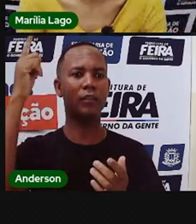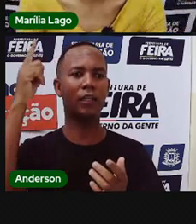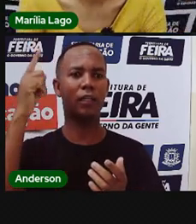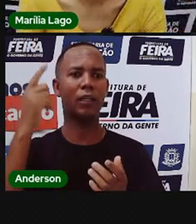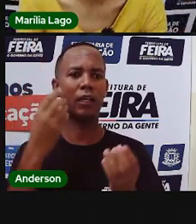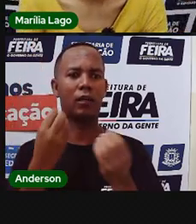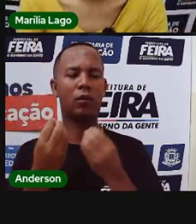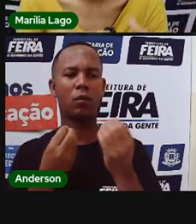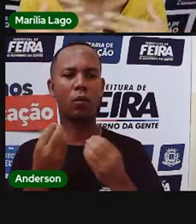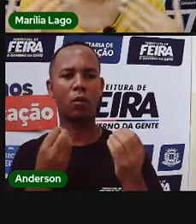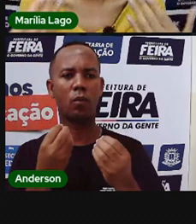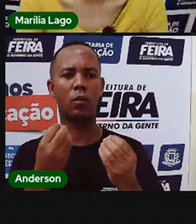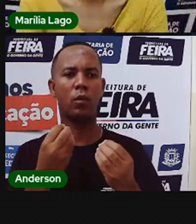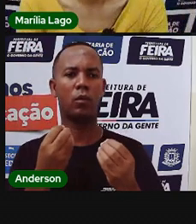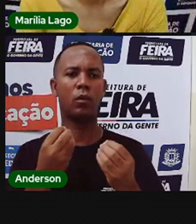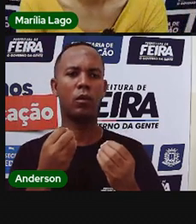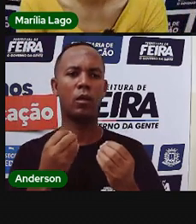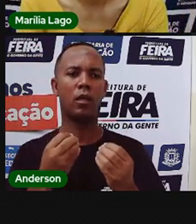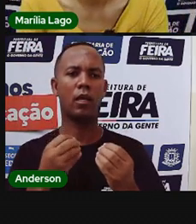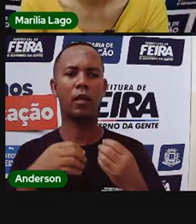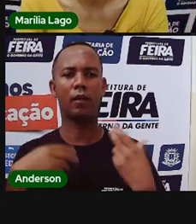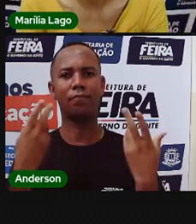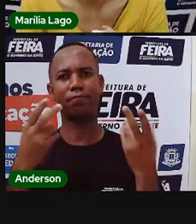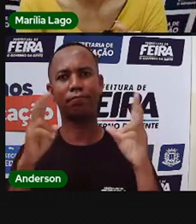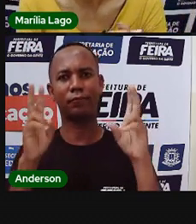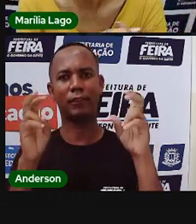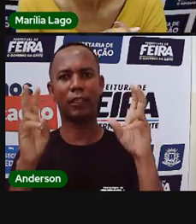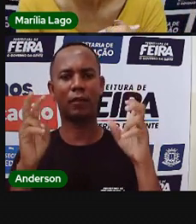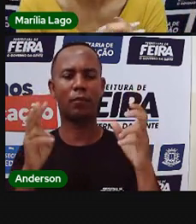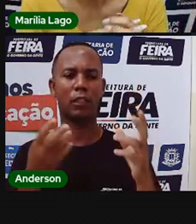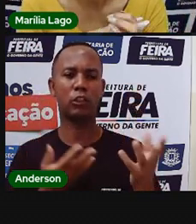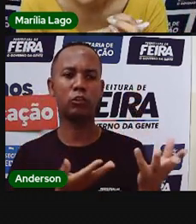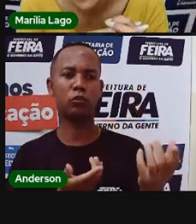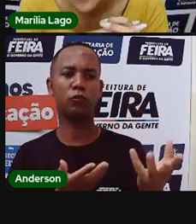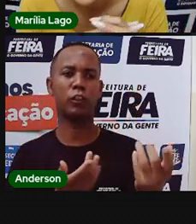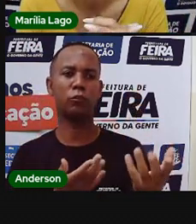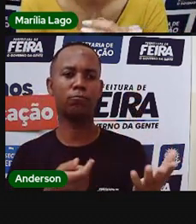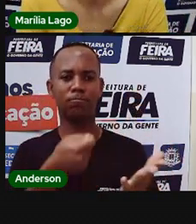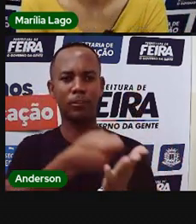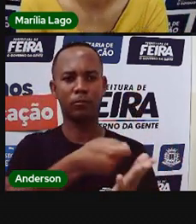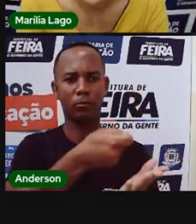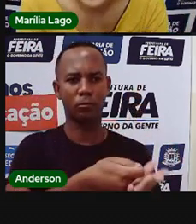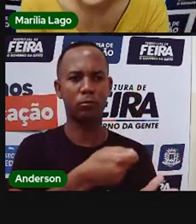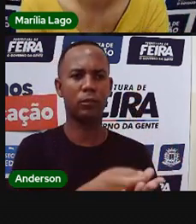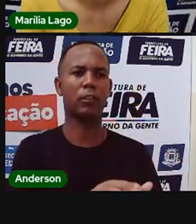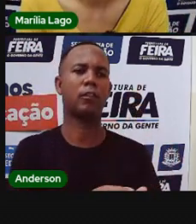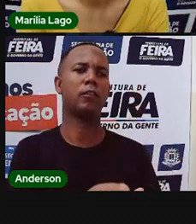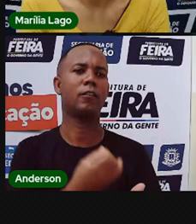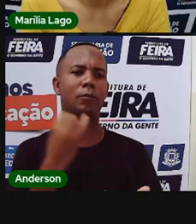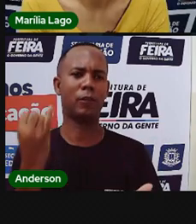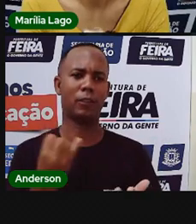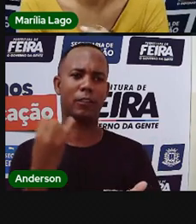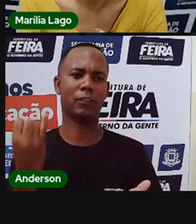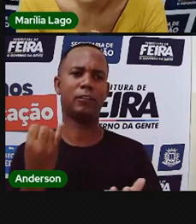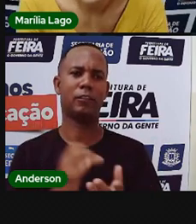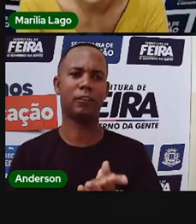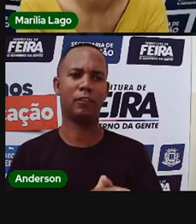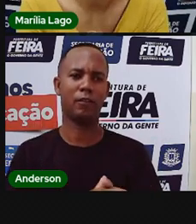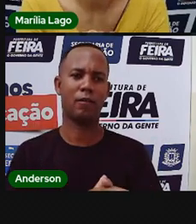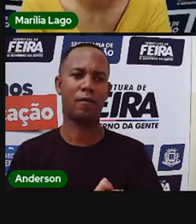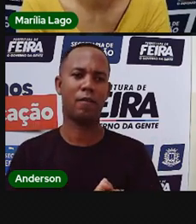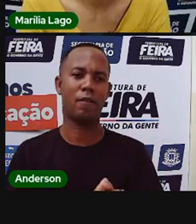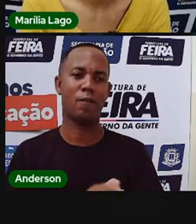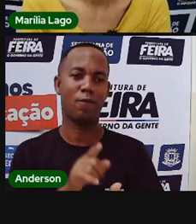fomentando a ideia do protagonismo, né, juvenil, que todos são protagonistas da própria